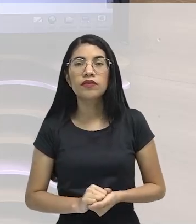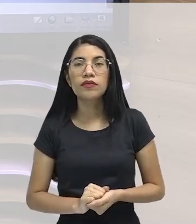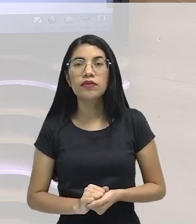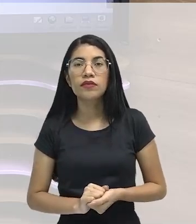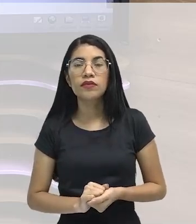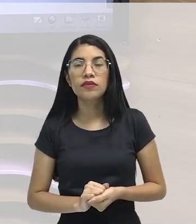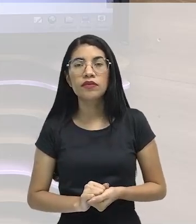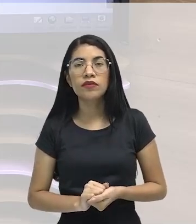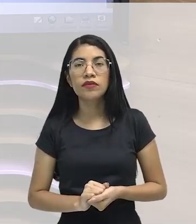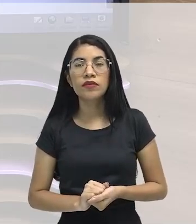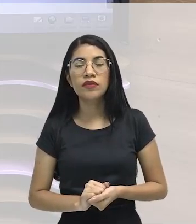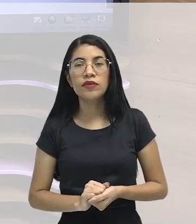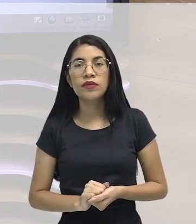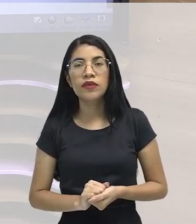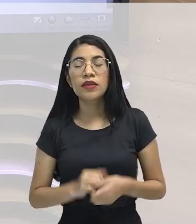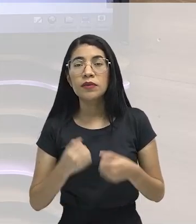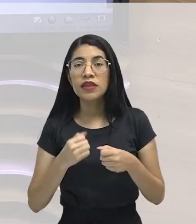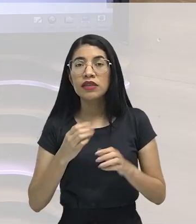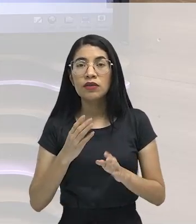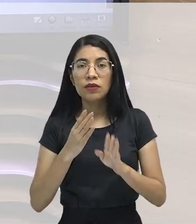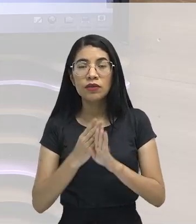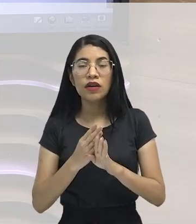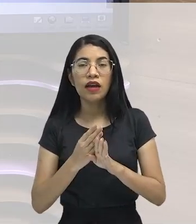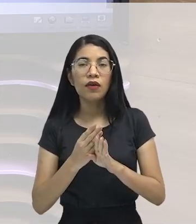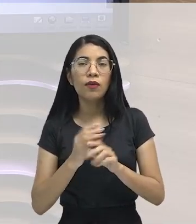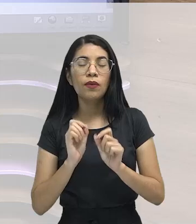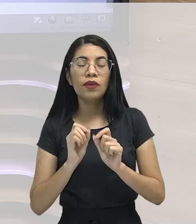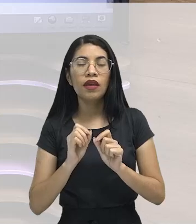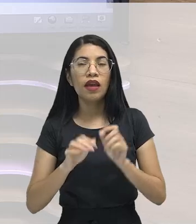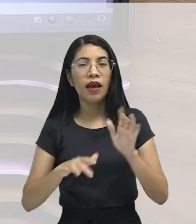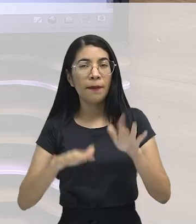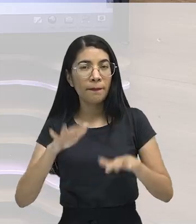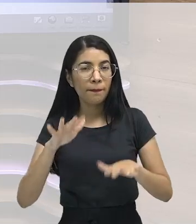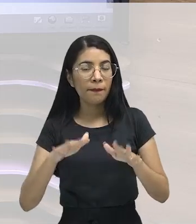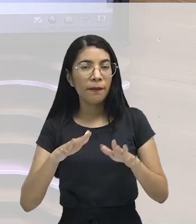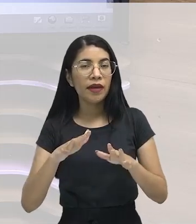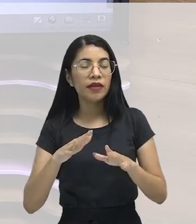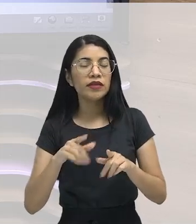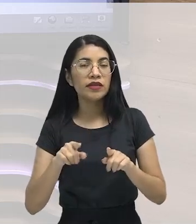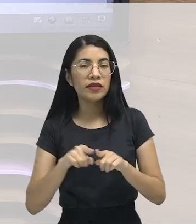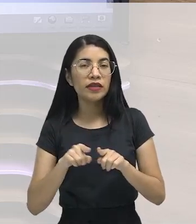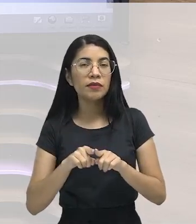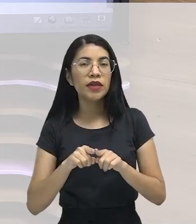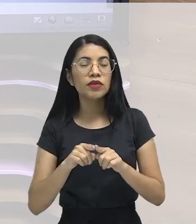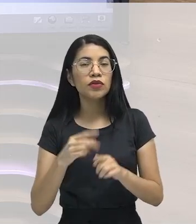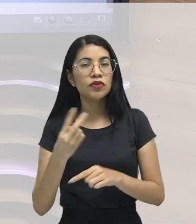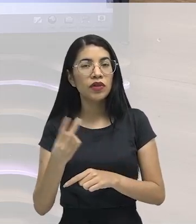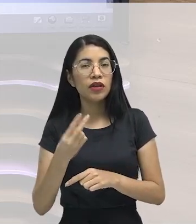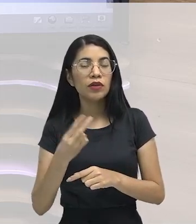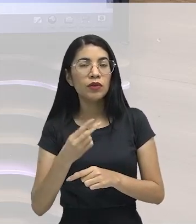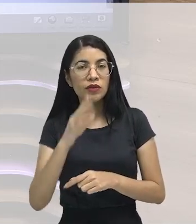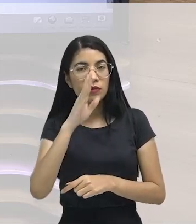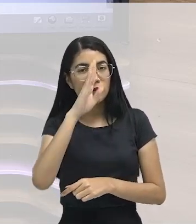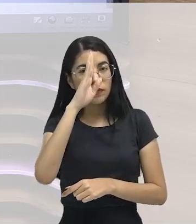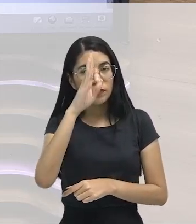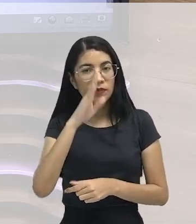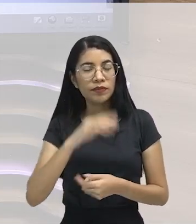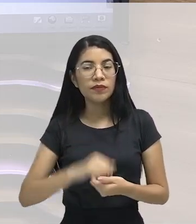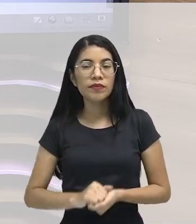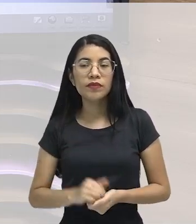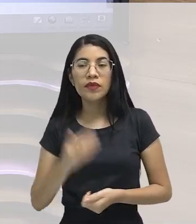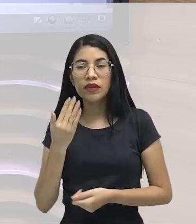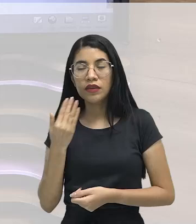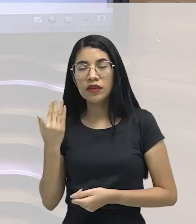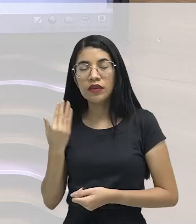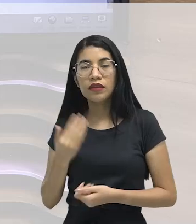vai tirar a média aritmética dos valores centrais, ou seja, dos dois valores que estão aqui no